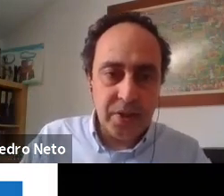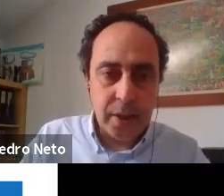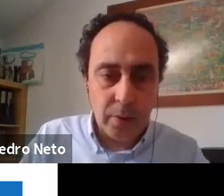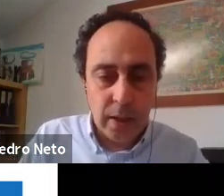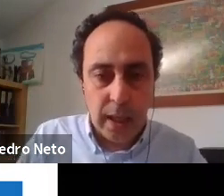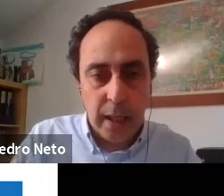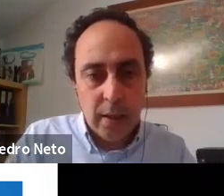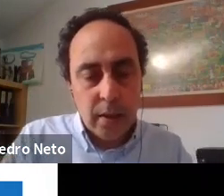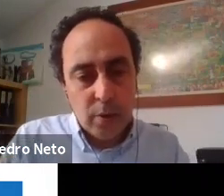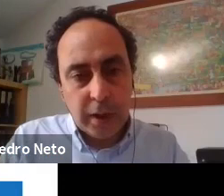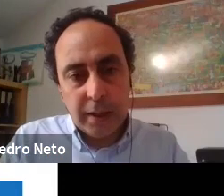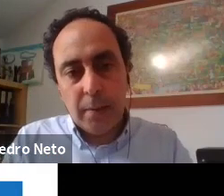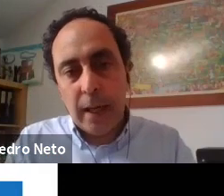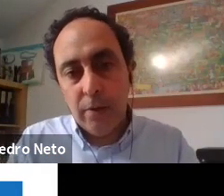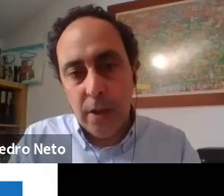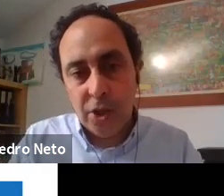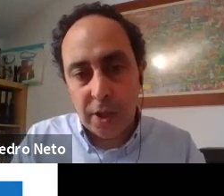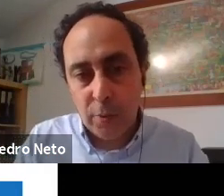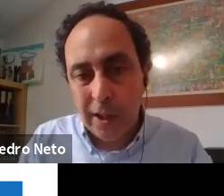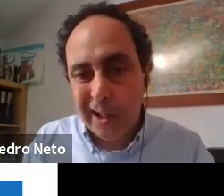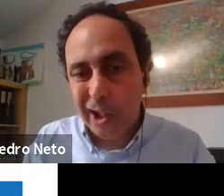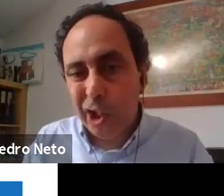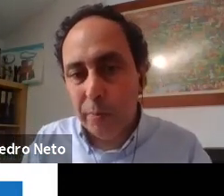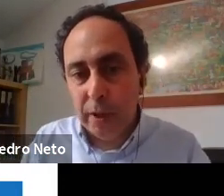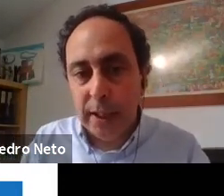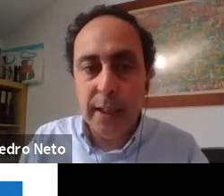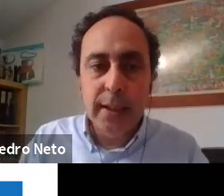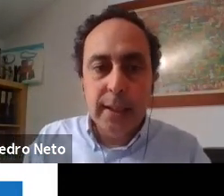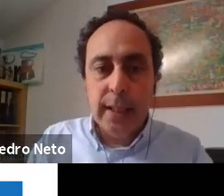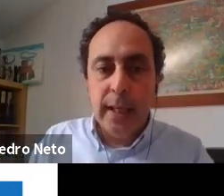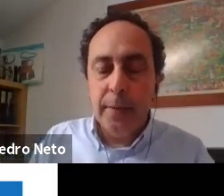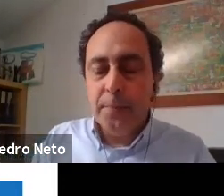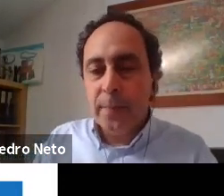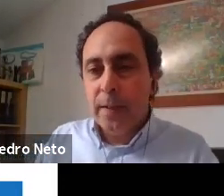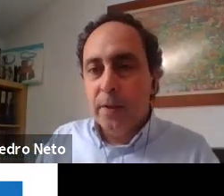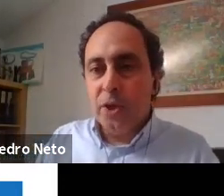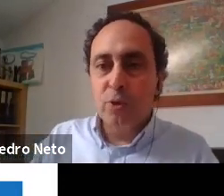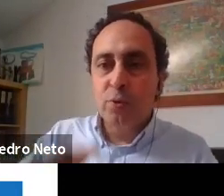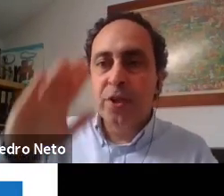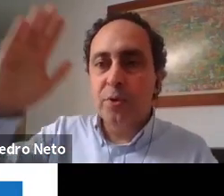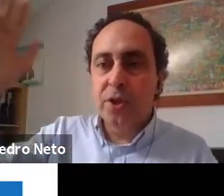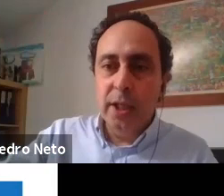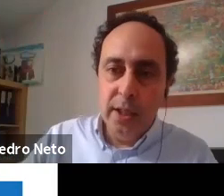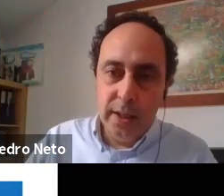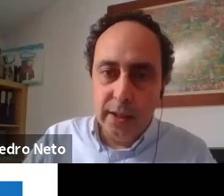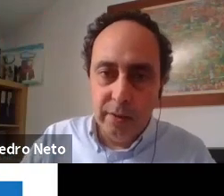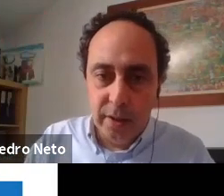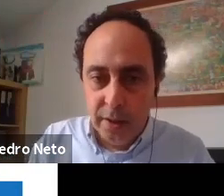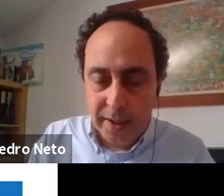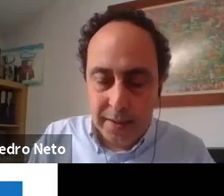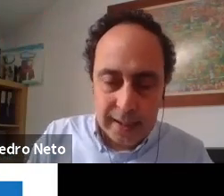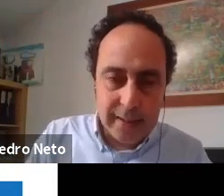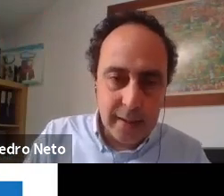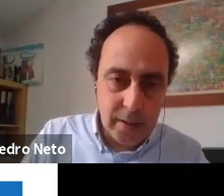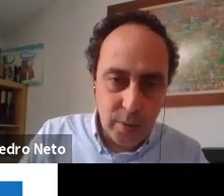ter em atenção, que é no teletrabalho, e isto entra um bocadinho na disciplina, que é, nós temos que nos abstrair daquilo